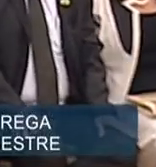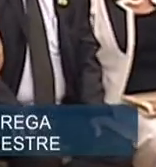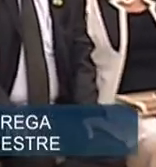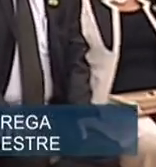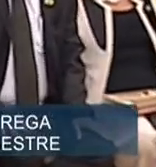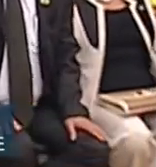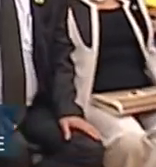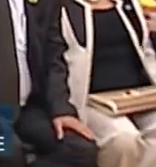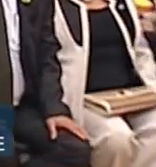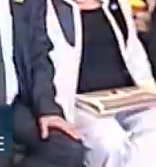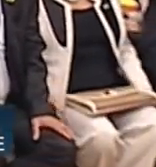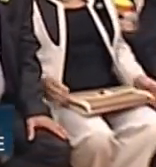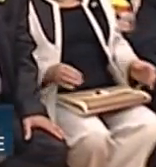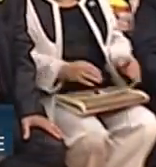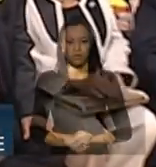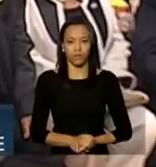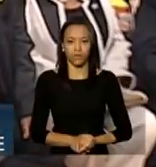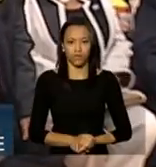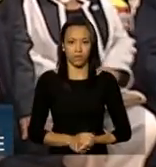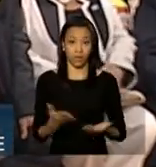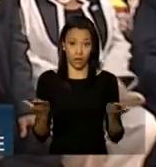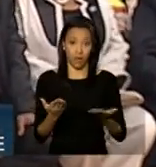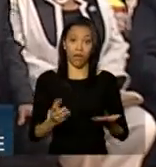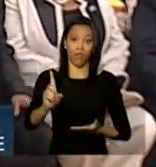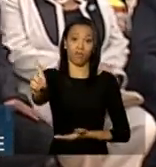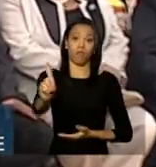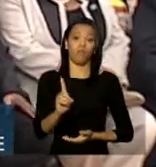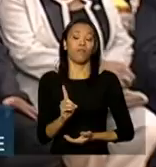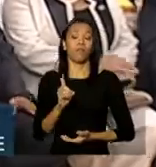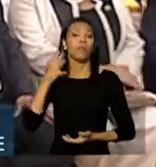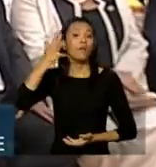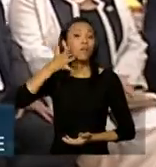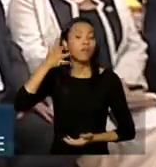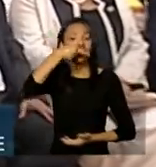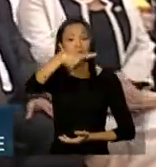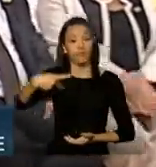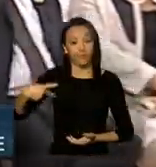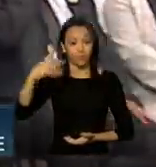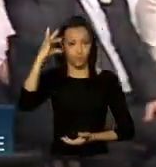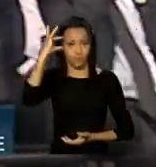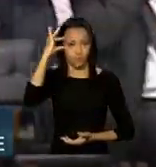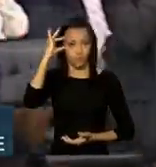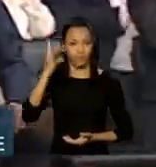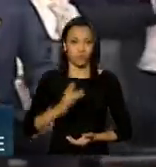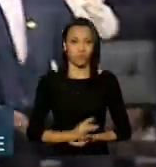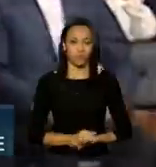Neste momento, ouviremos a senhora presidenta da República, Dilma Rousseff.